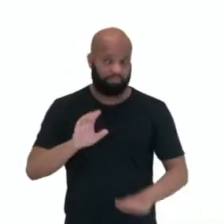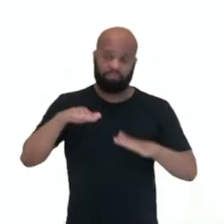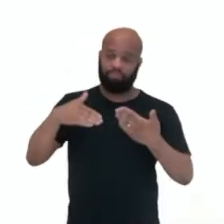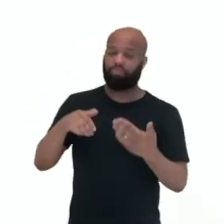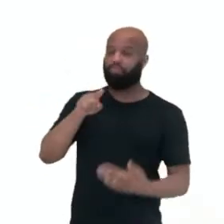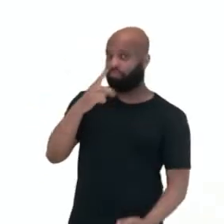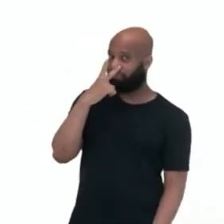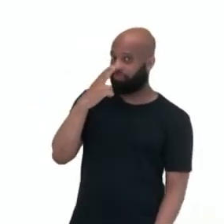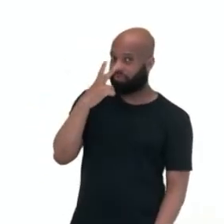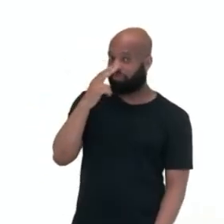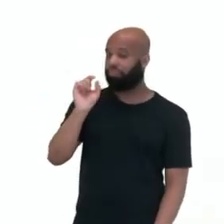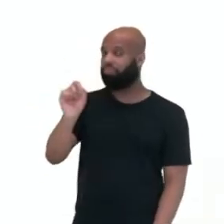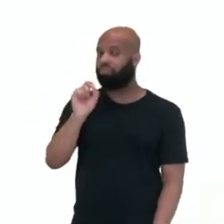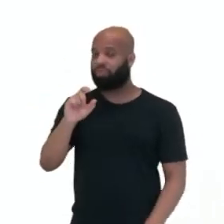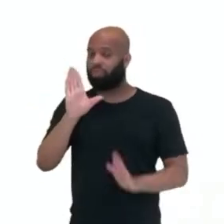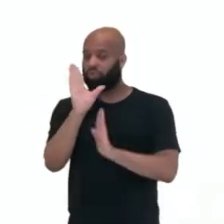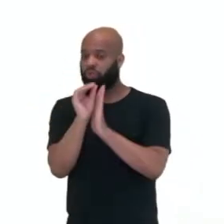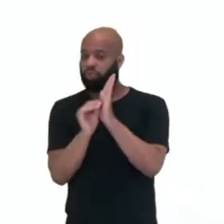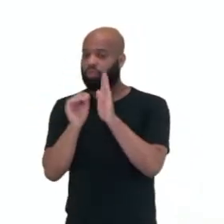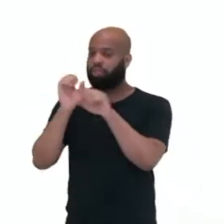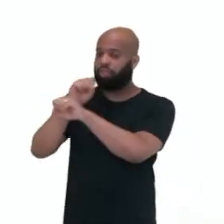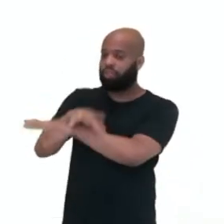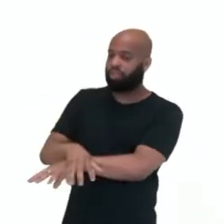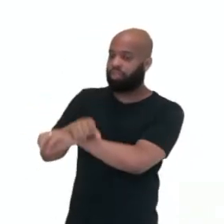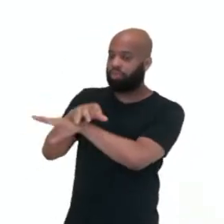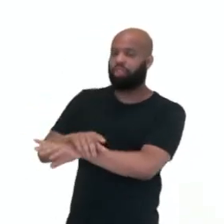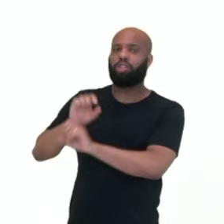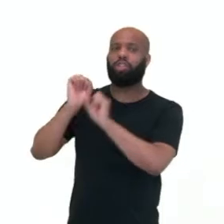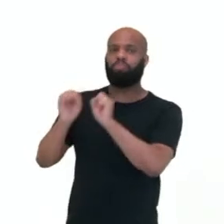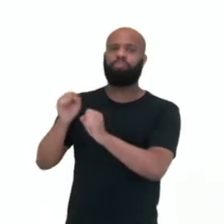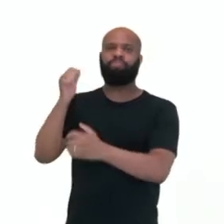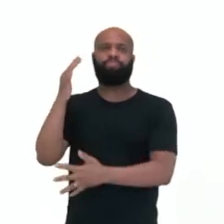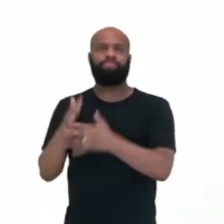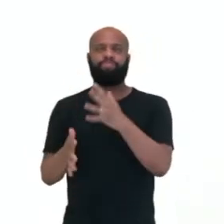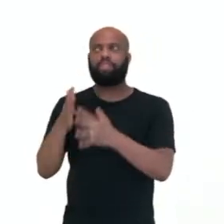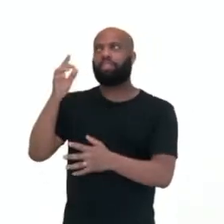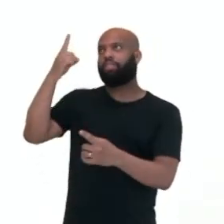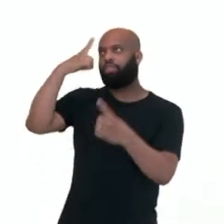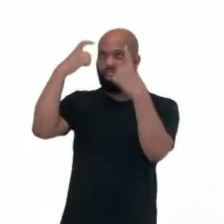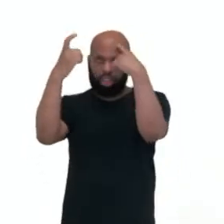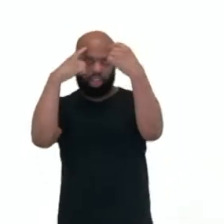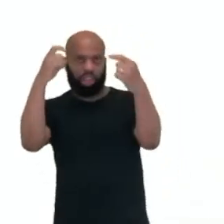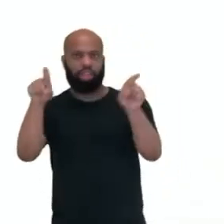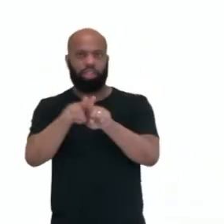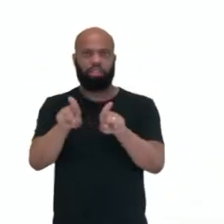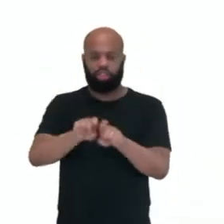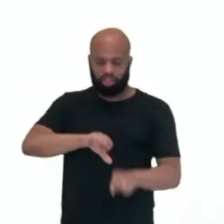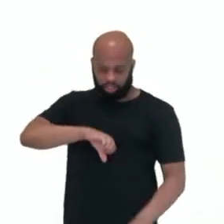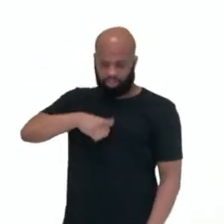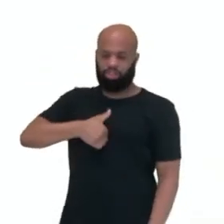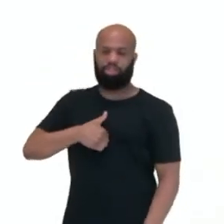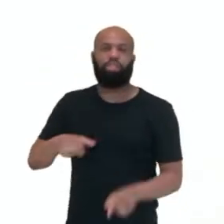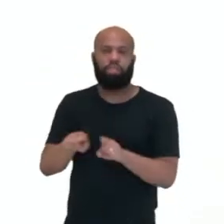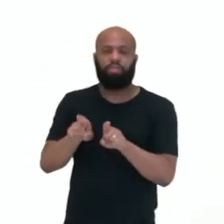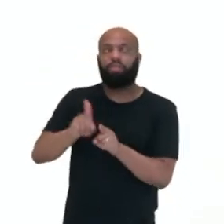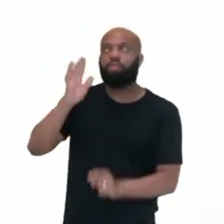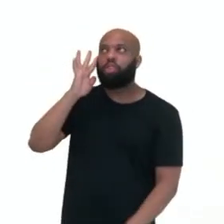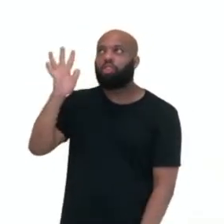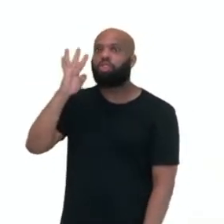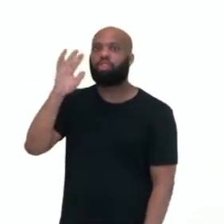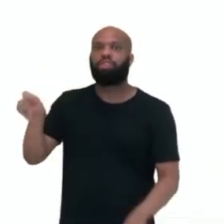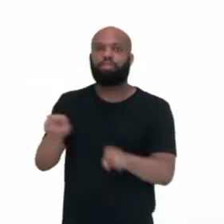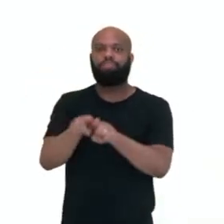Acho que os conteúdos da mídia podem ferir a inocência, a fantasia, a autoestima, a imaginação e